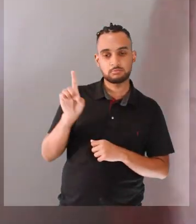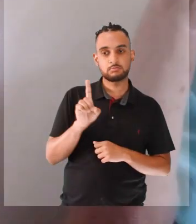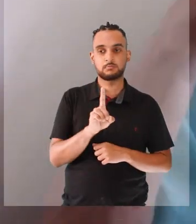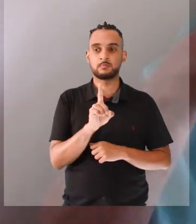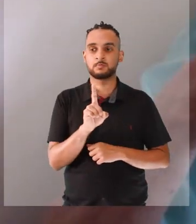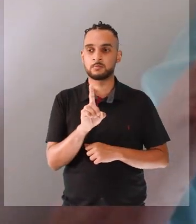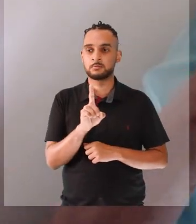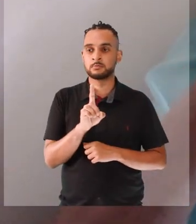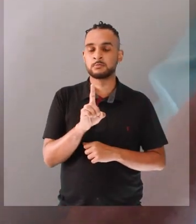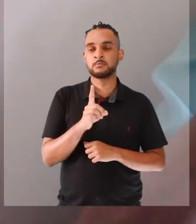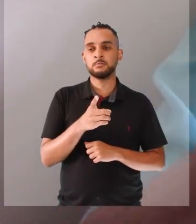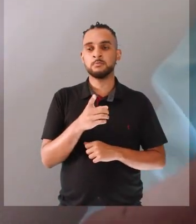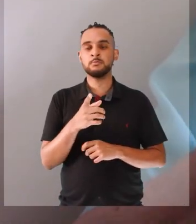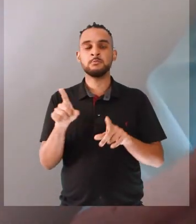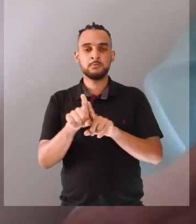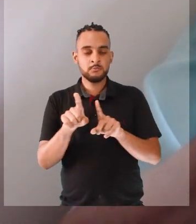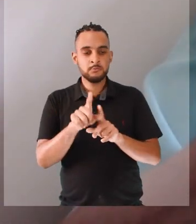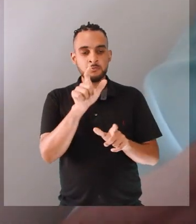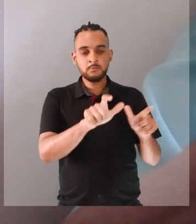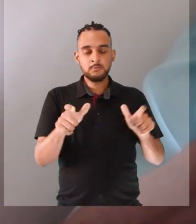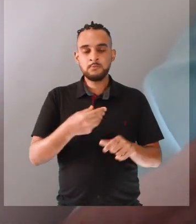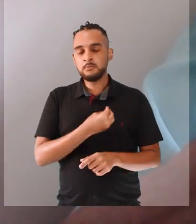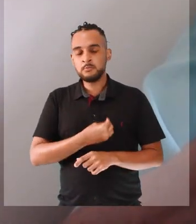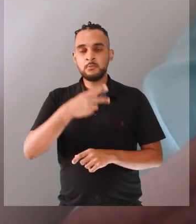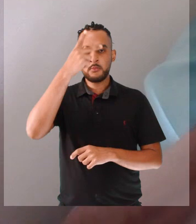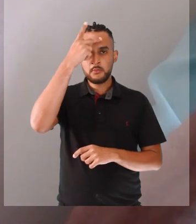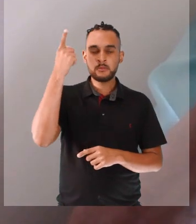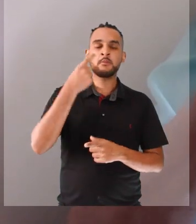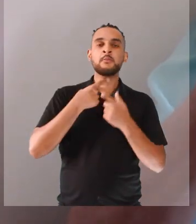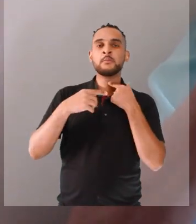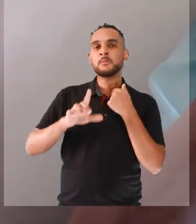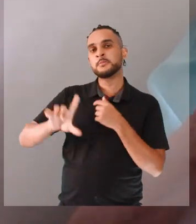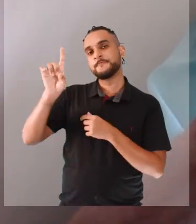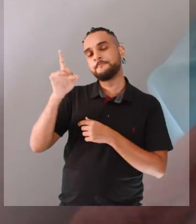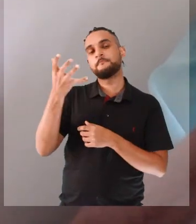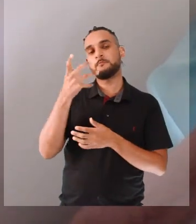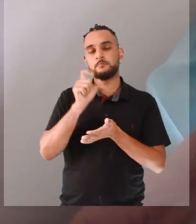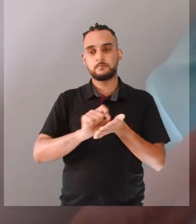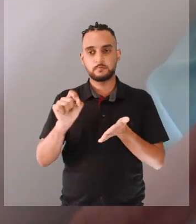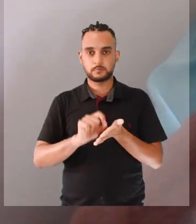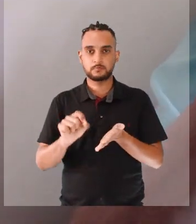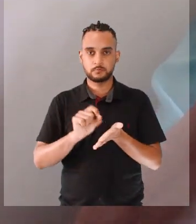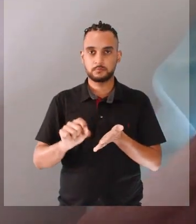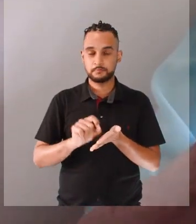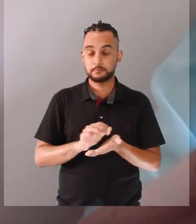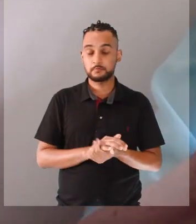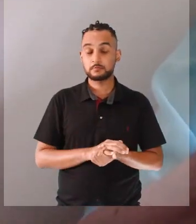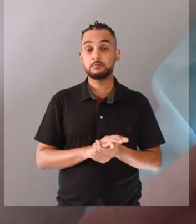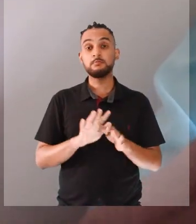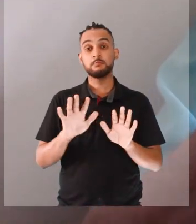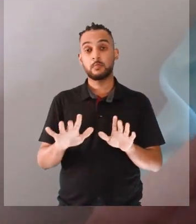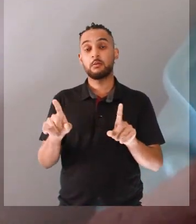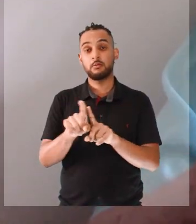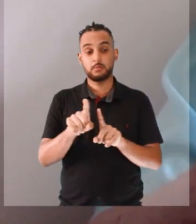através da sua presença, na vida das pessoas, o que ele queria